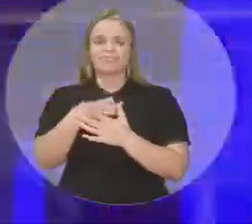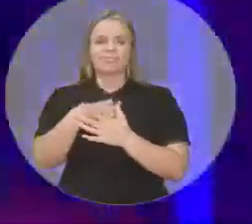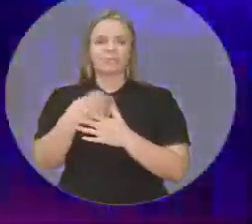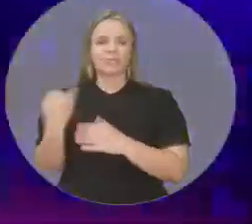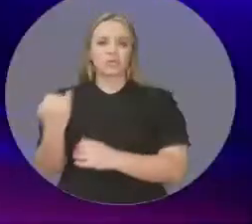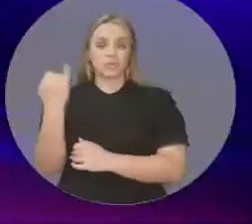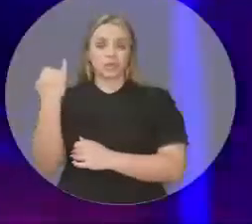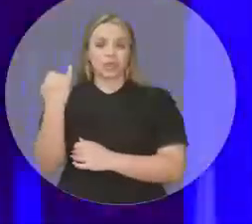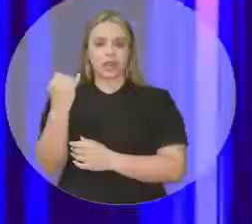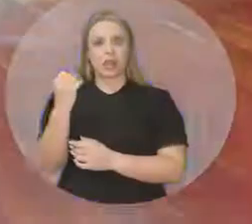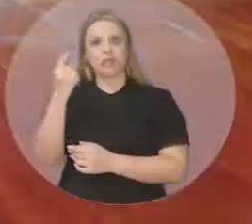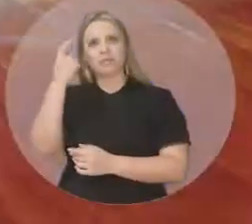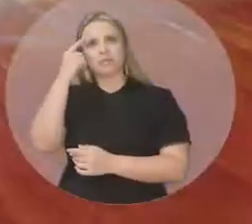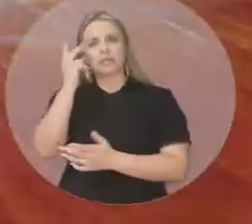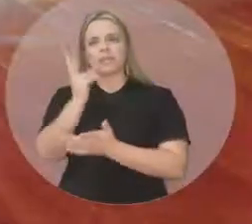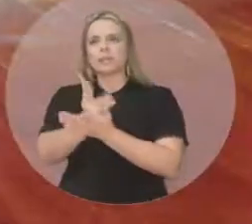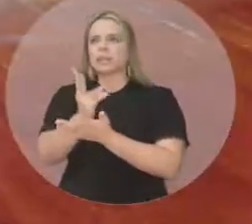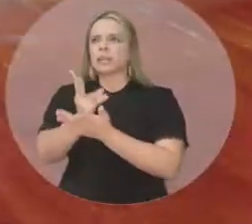que essa galera faz.